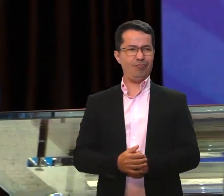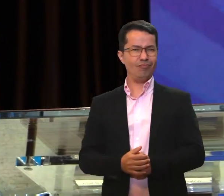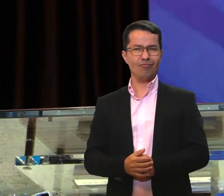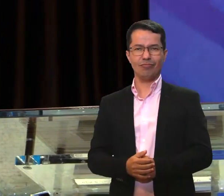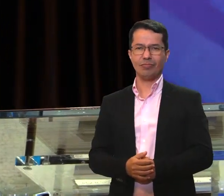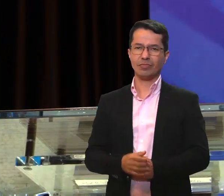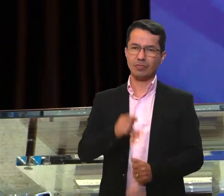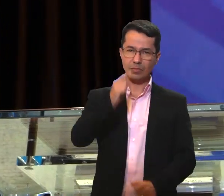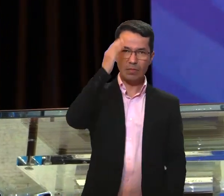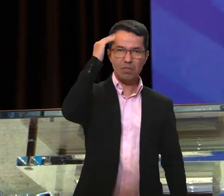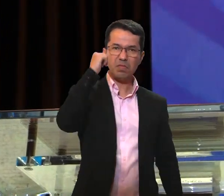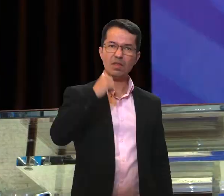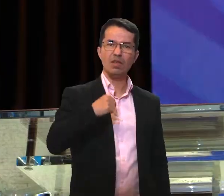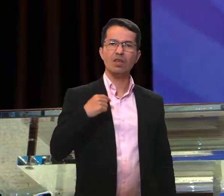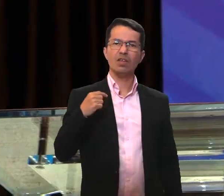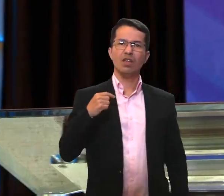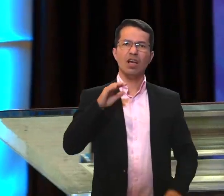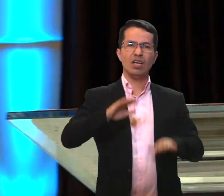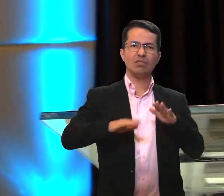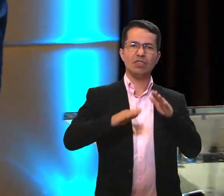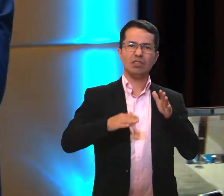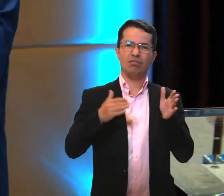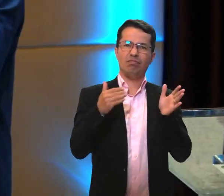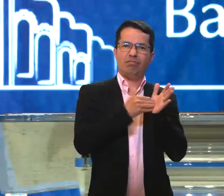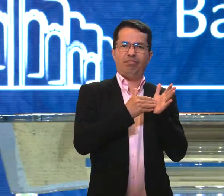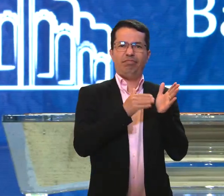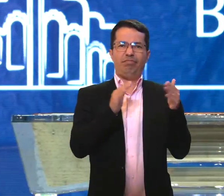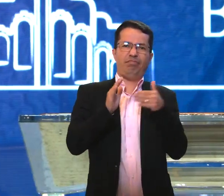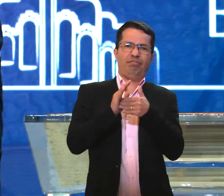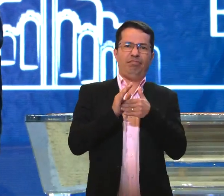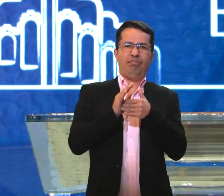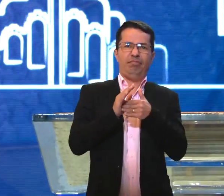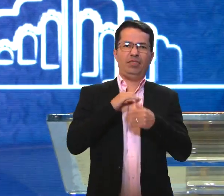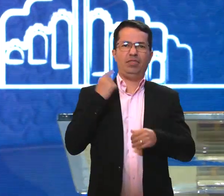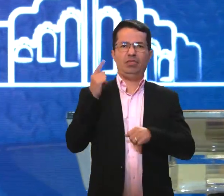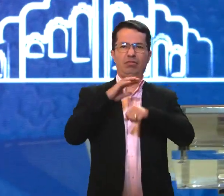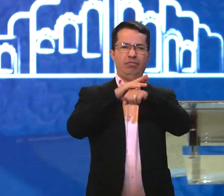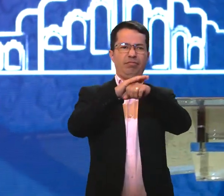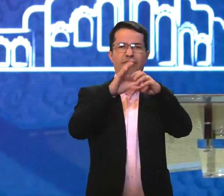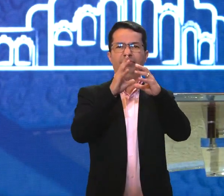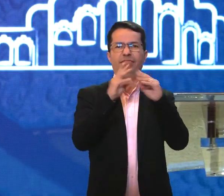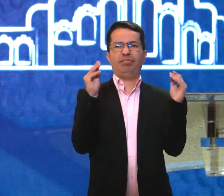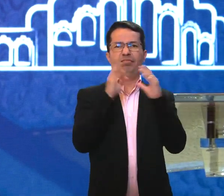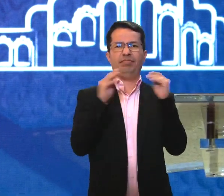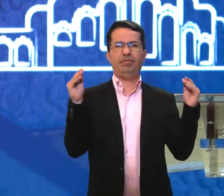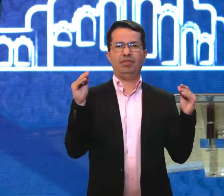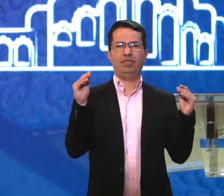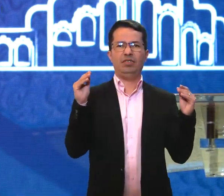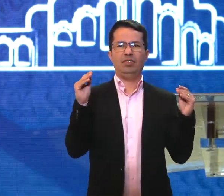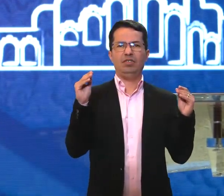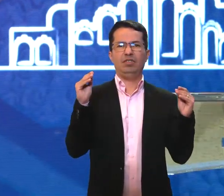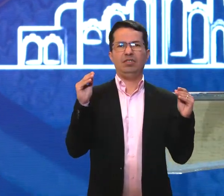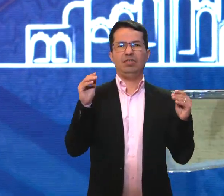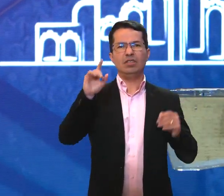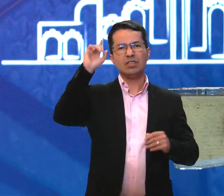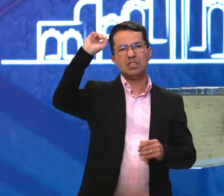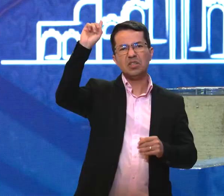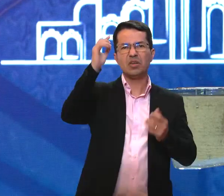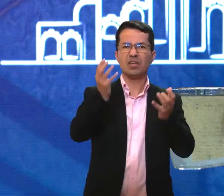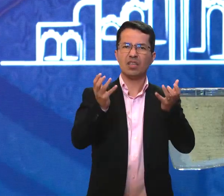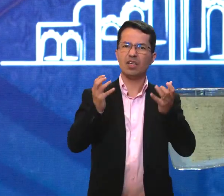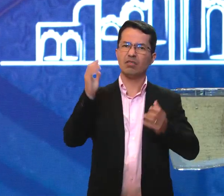de experimentarmos cura é o pecado não tratado. Deus quer nos usar para sarar a